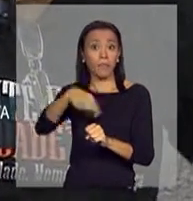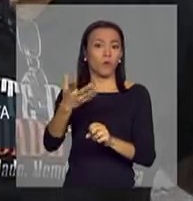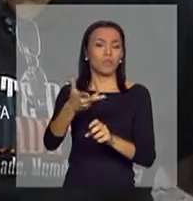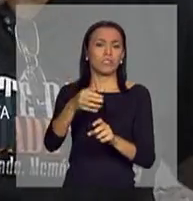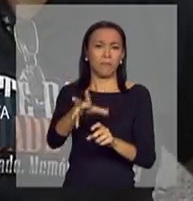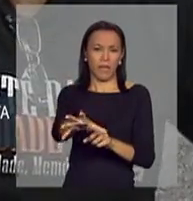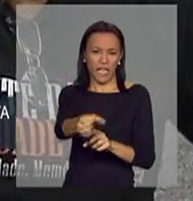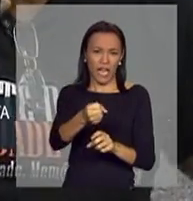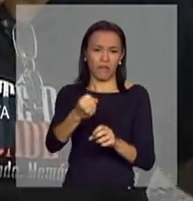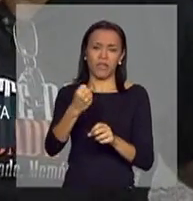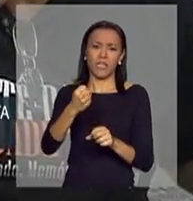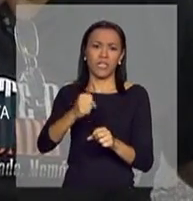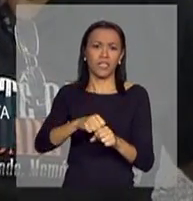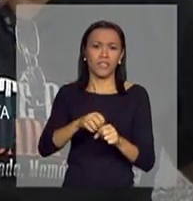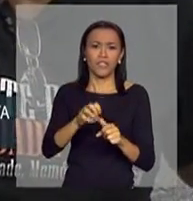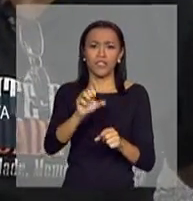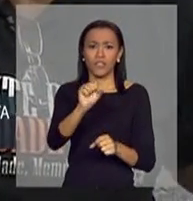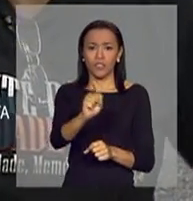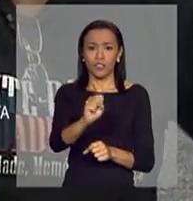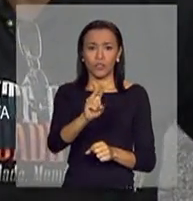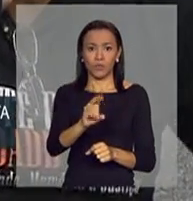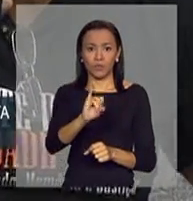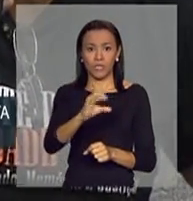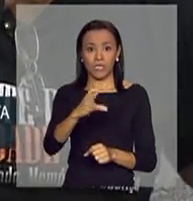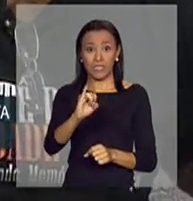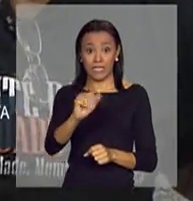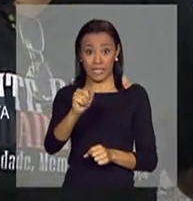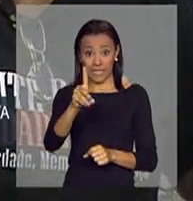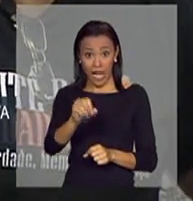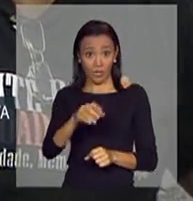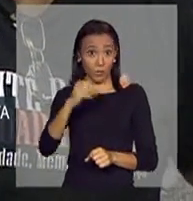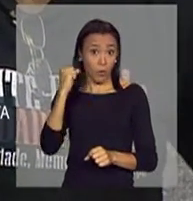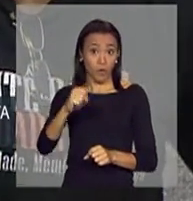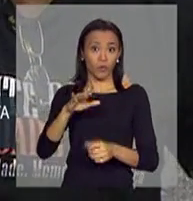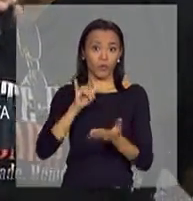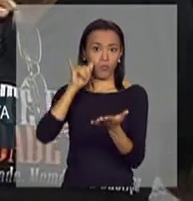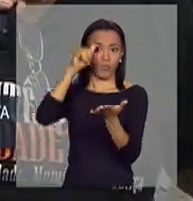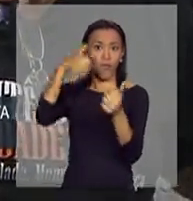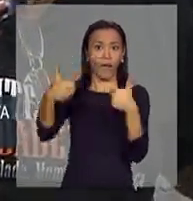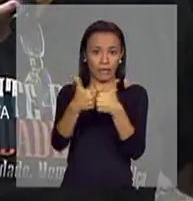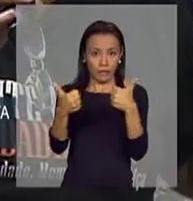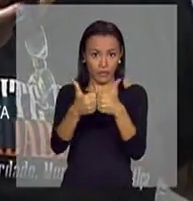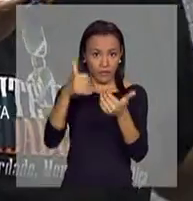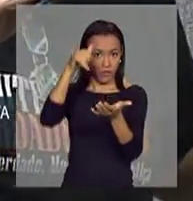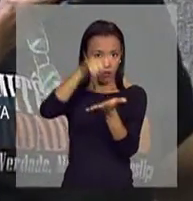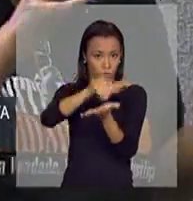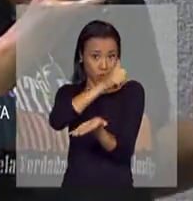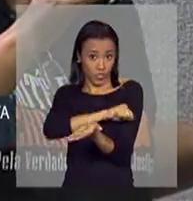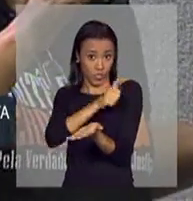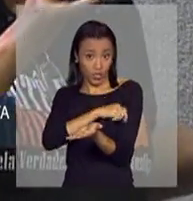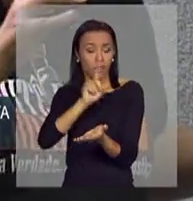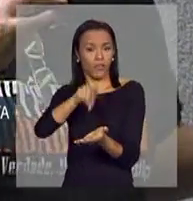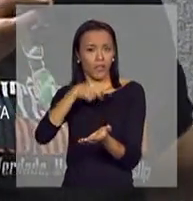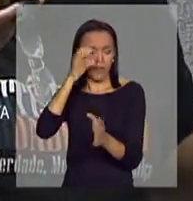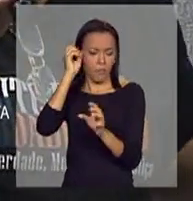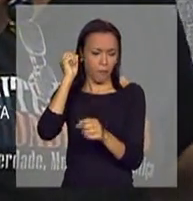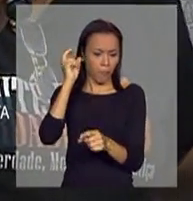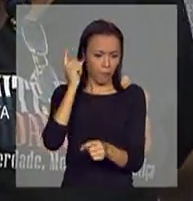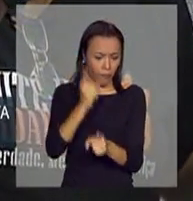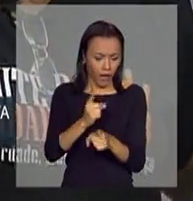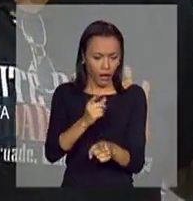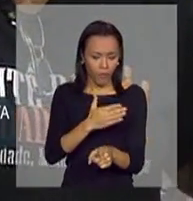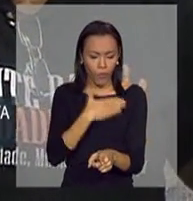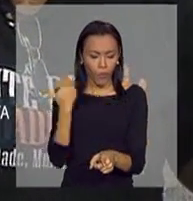suicidado entre parentes na base aérea do Galeão, tem atestado de óbito, tem sepultamento do Ricardo de Albuquerque,